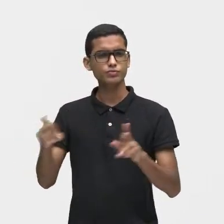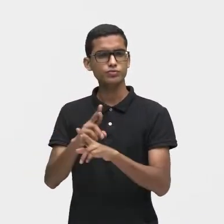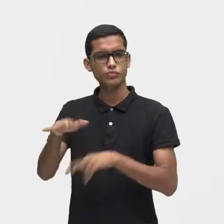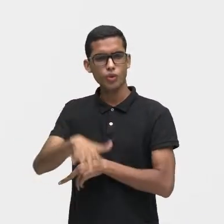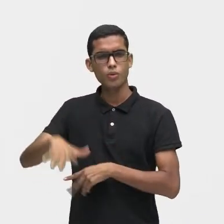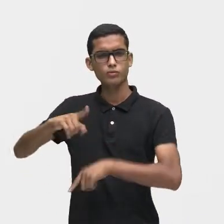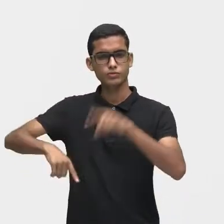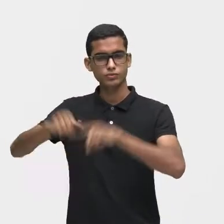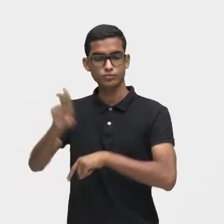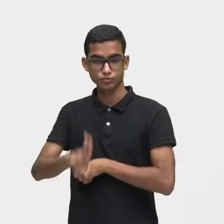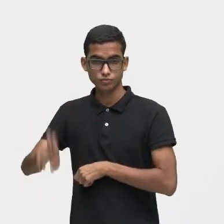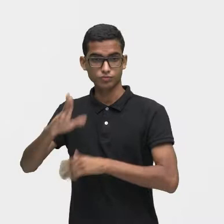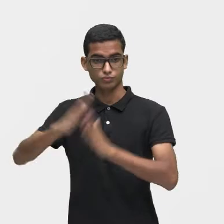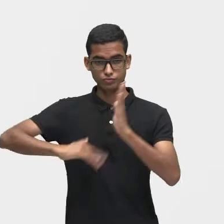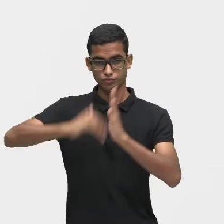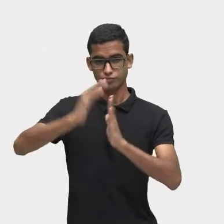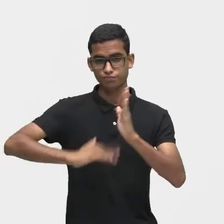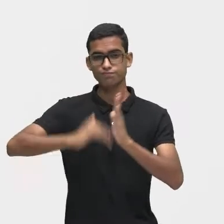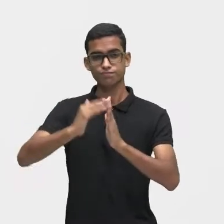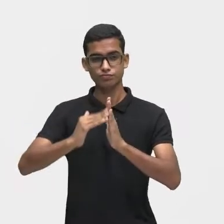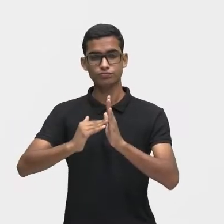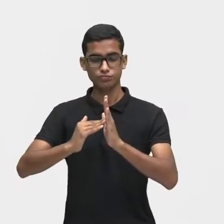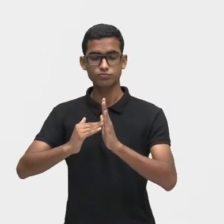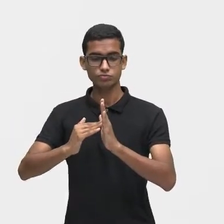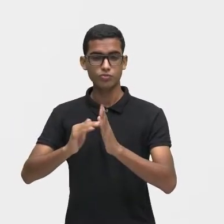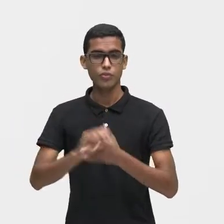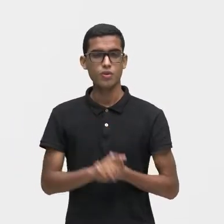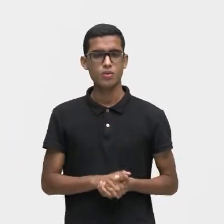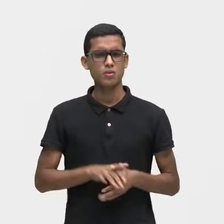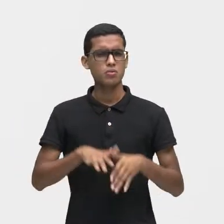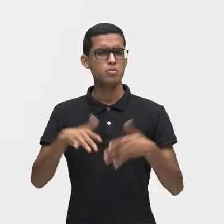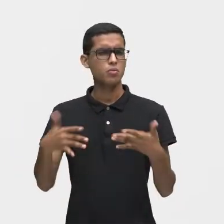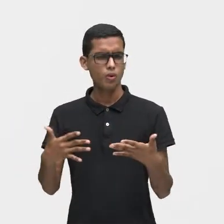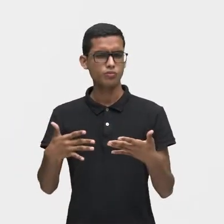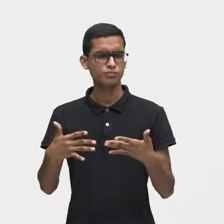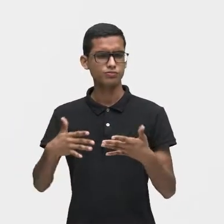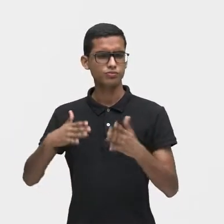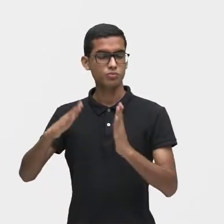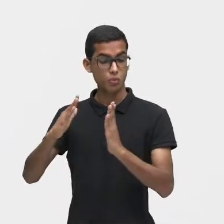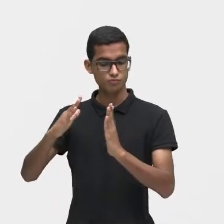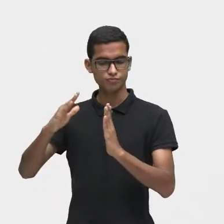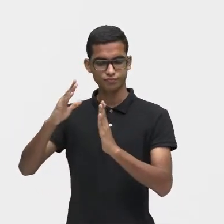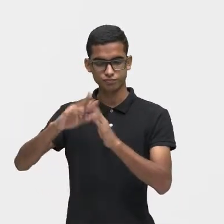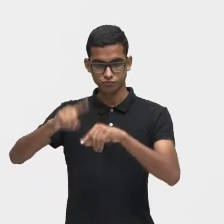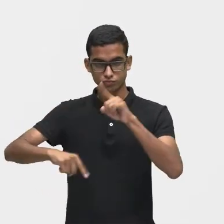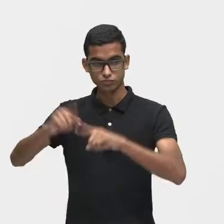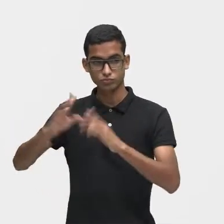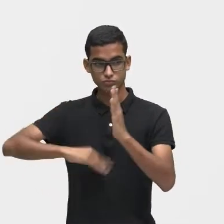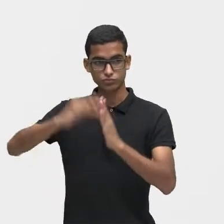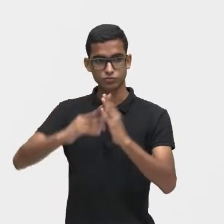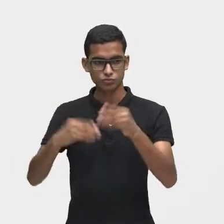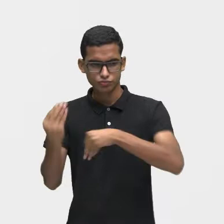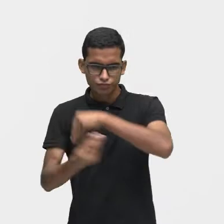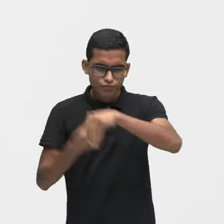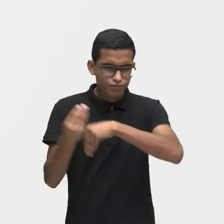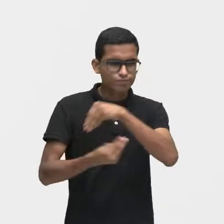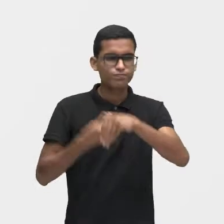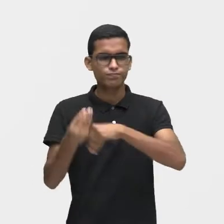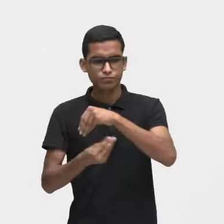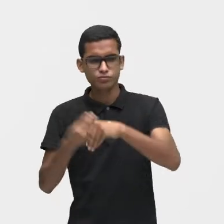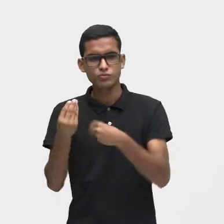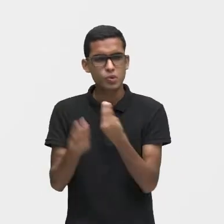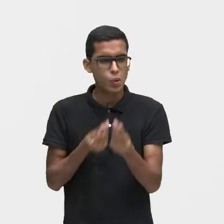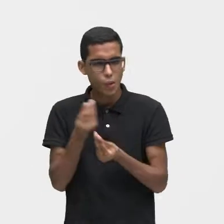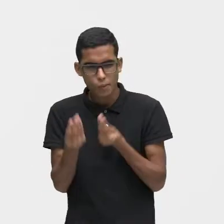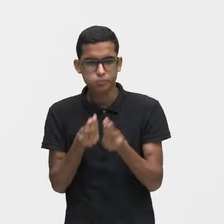para pintar e como esses materiais são diluídos e aplicados. Pigmento corante é o